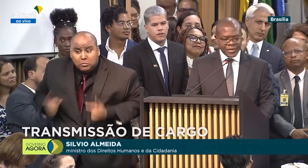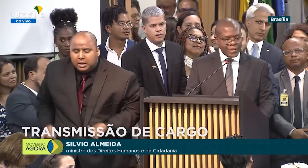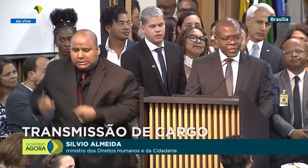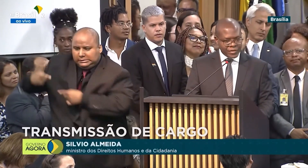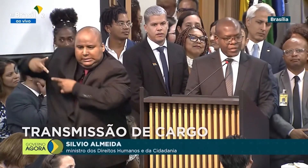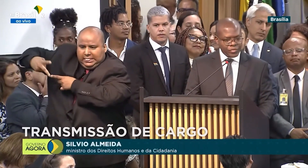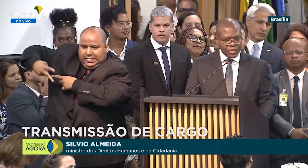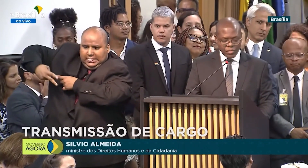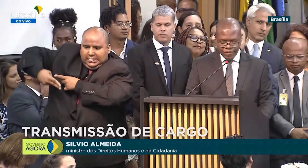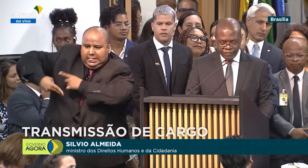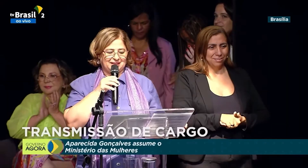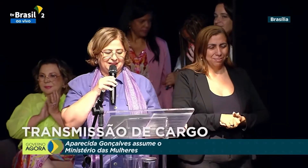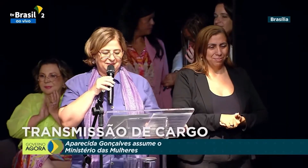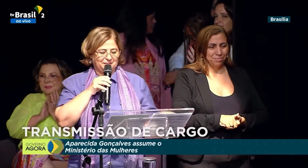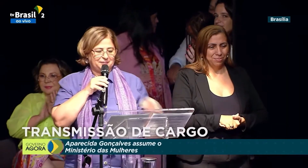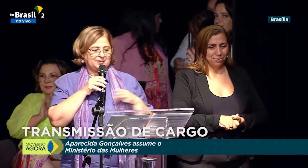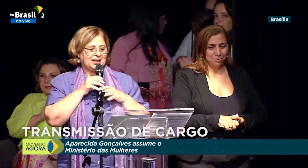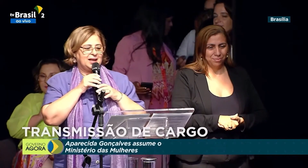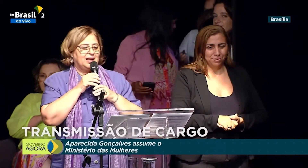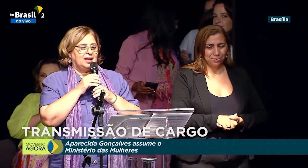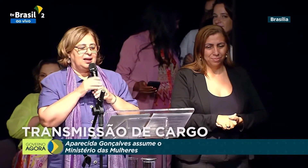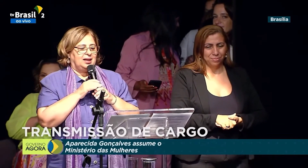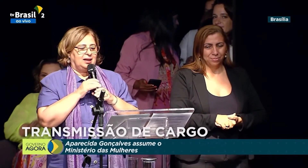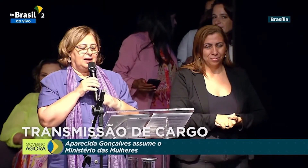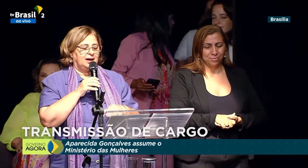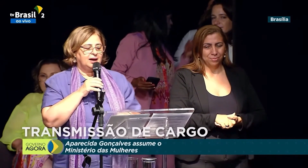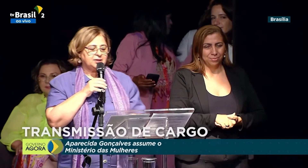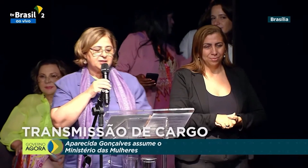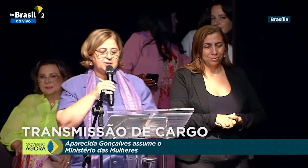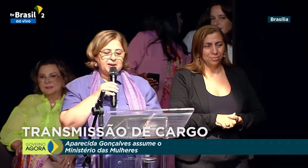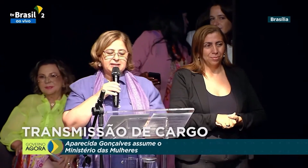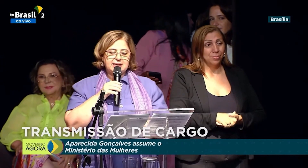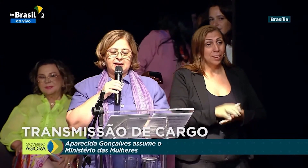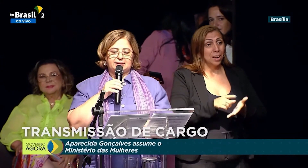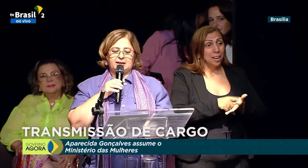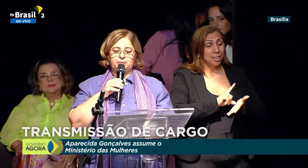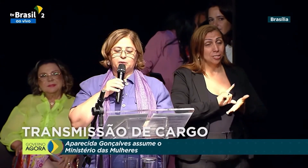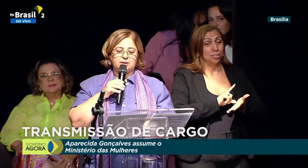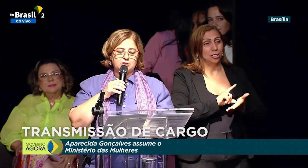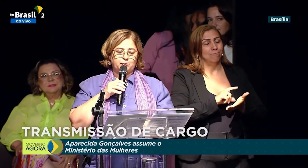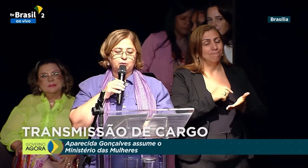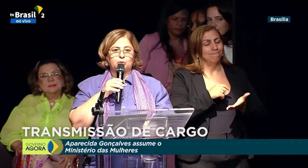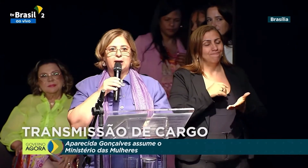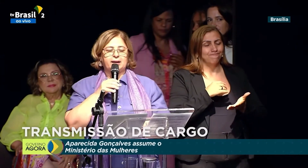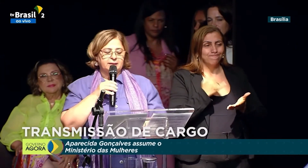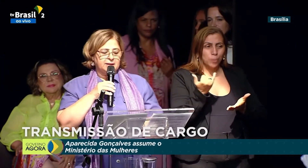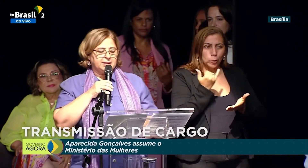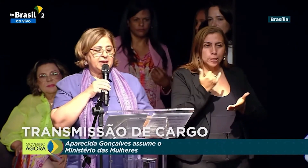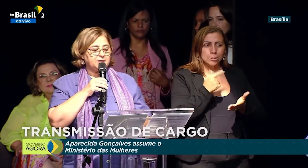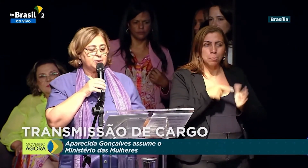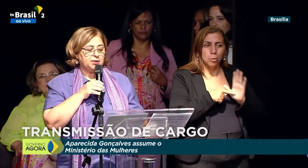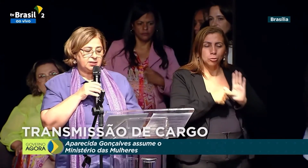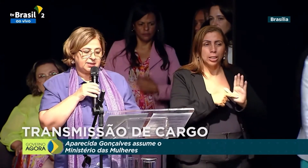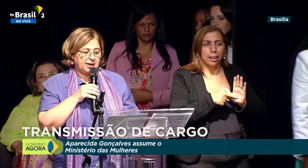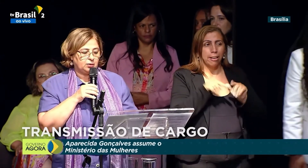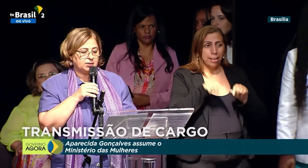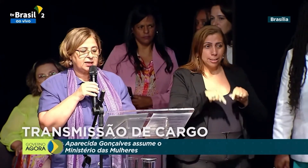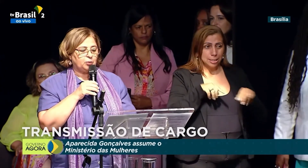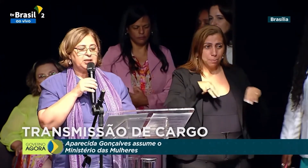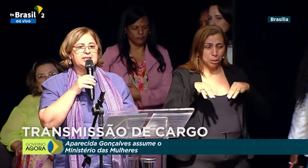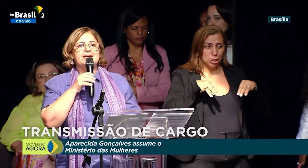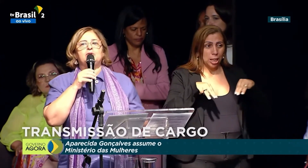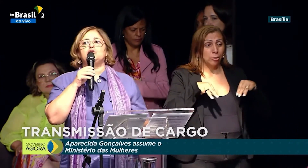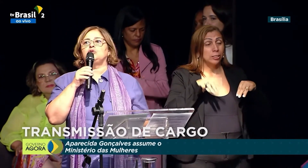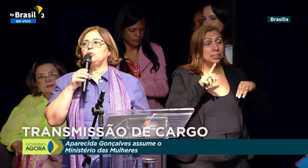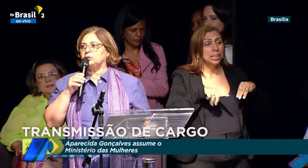foi drasticamente reduzido. E no Ministério das Mulheres, tomou posse a publicitária e ativista Cida Gonçalves. Este ministério